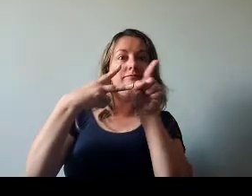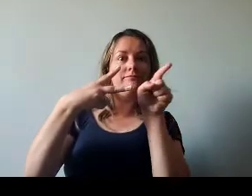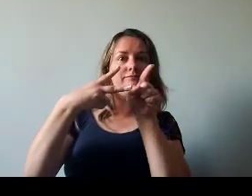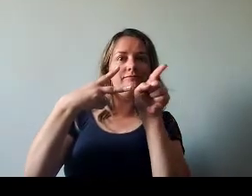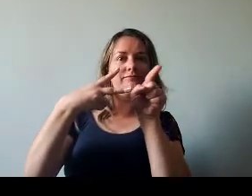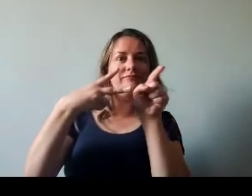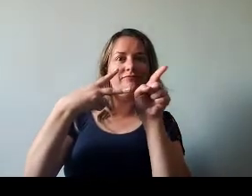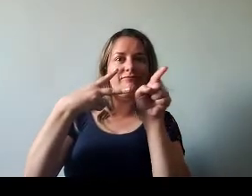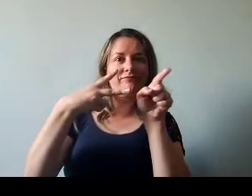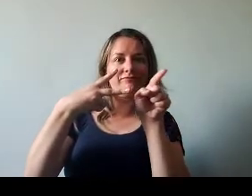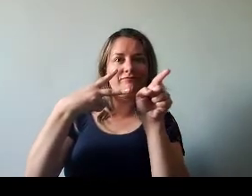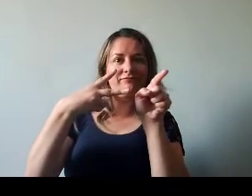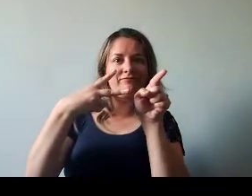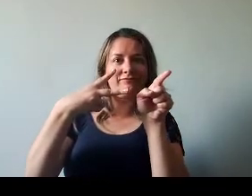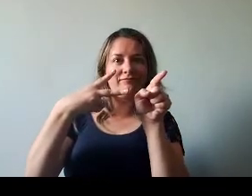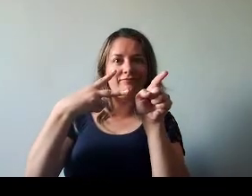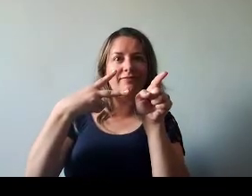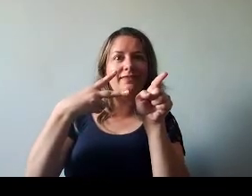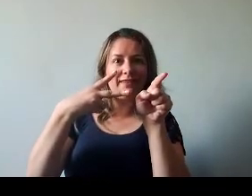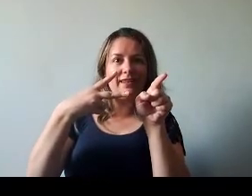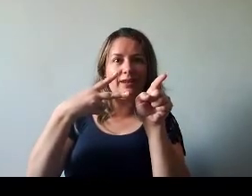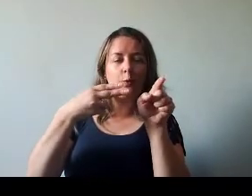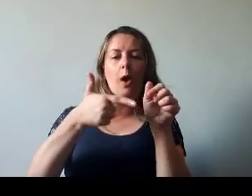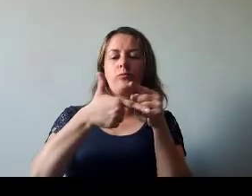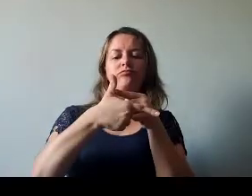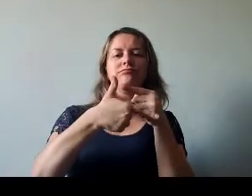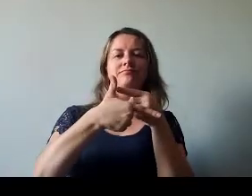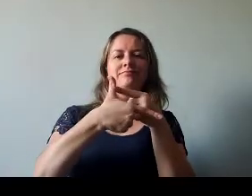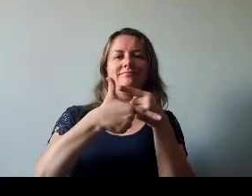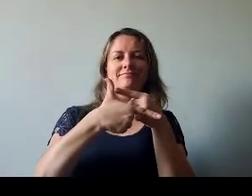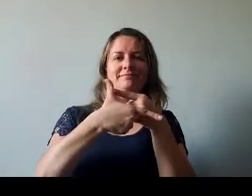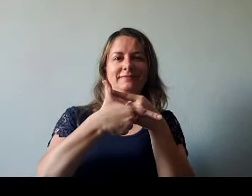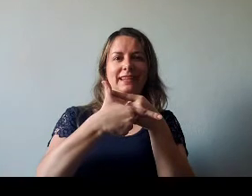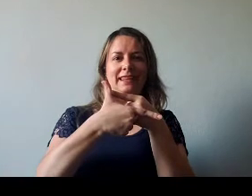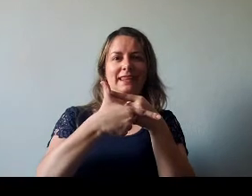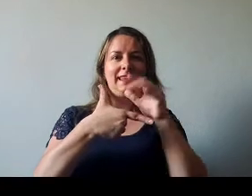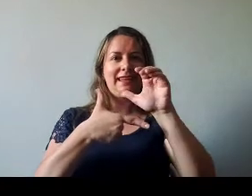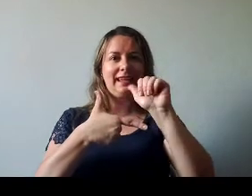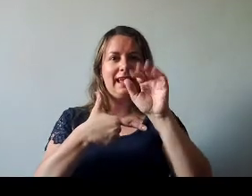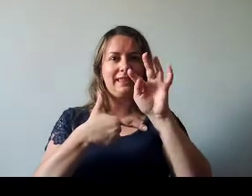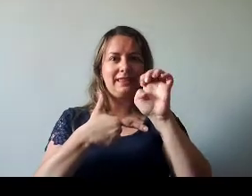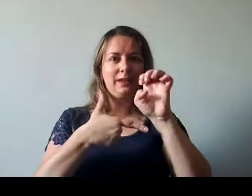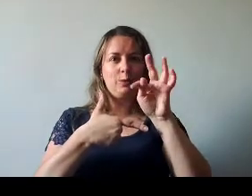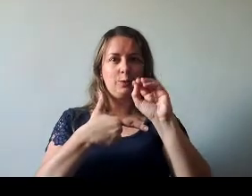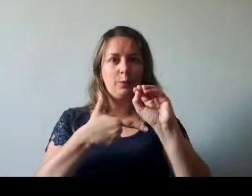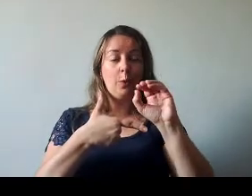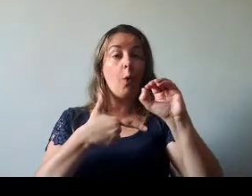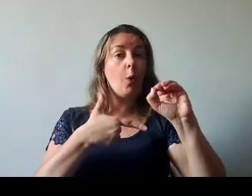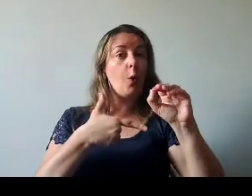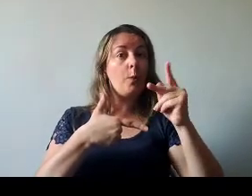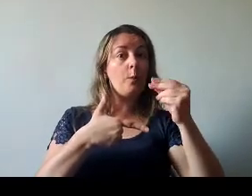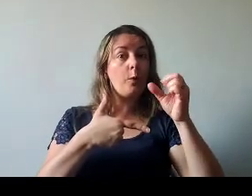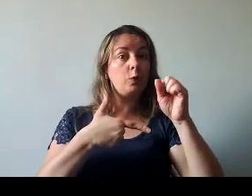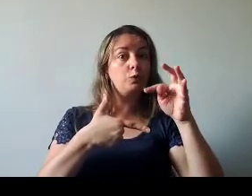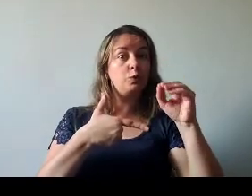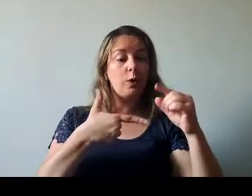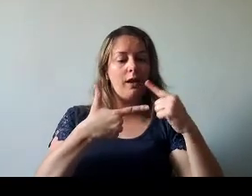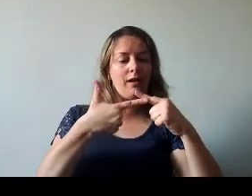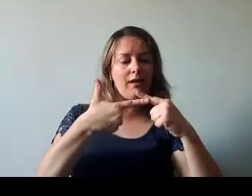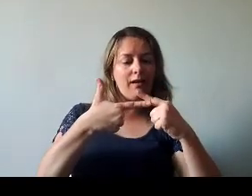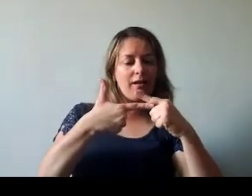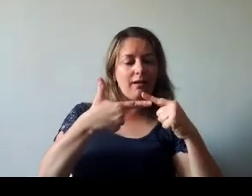afastado do nosso ângulo alfa, o ângulo alfa está aqui, Lembrando que a gente tem aqui o vermelhinho,